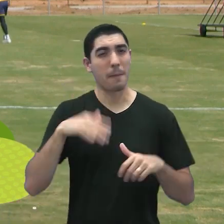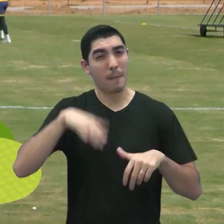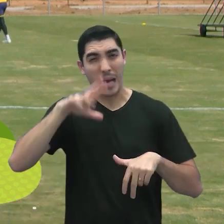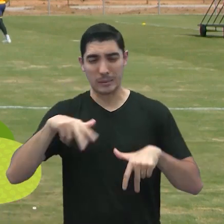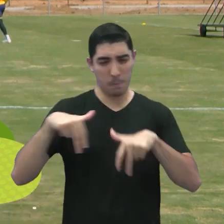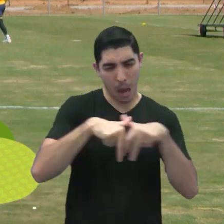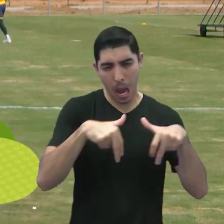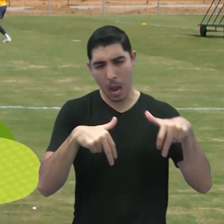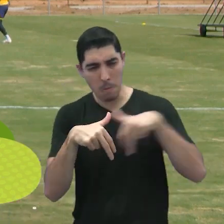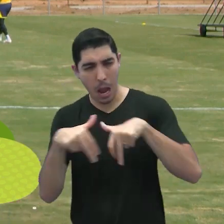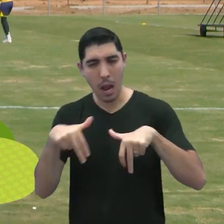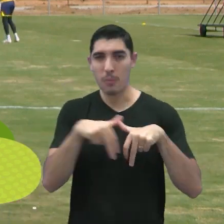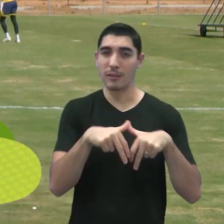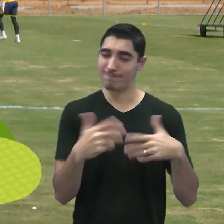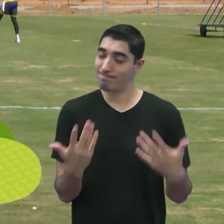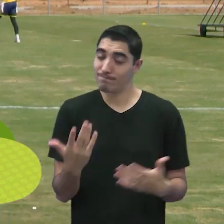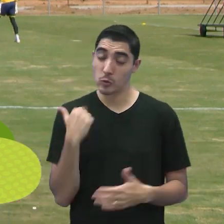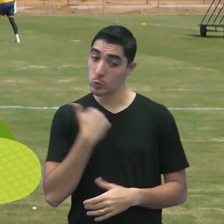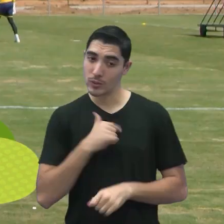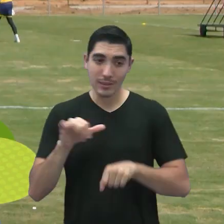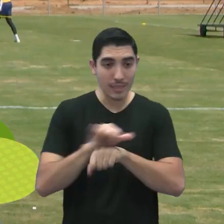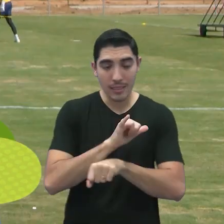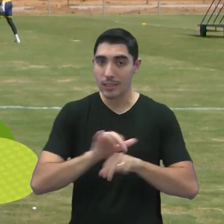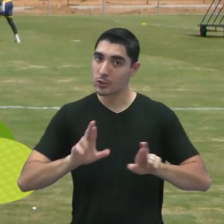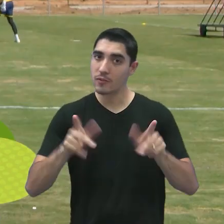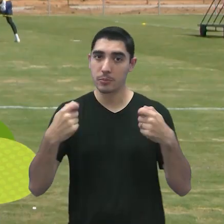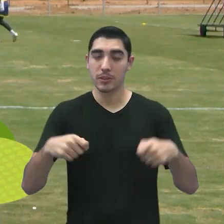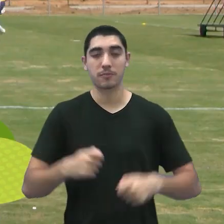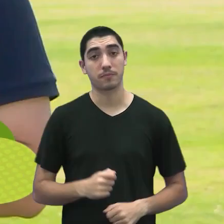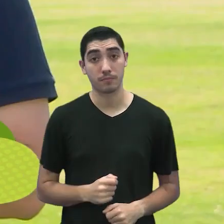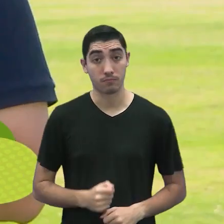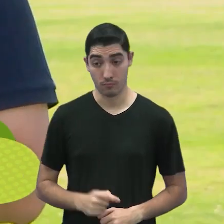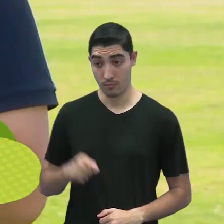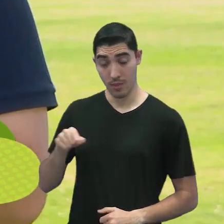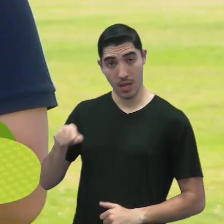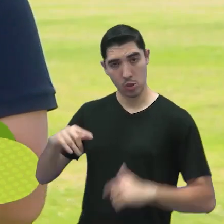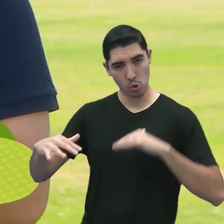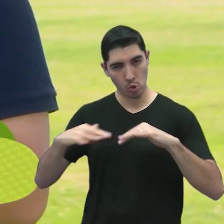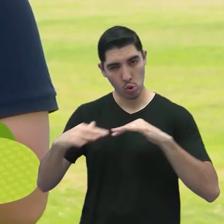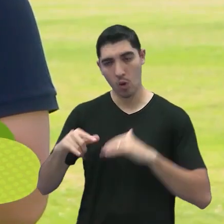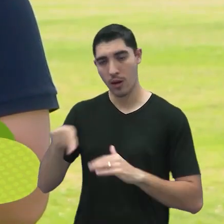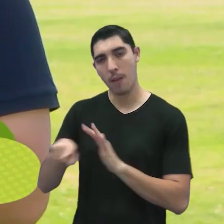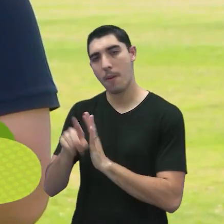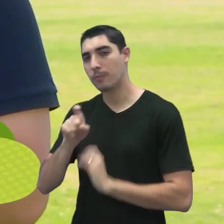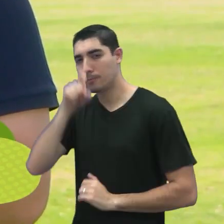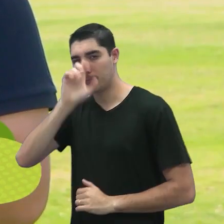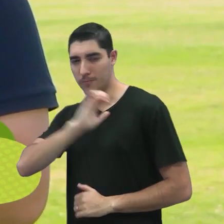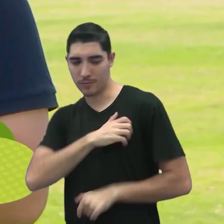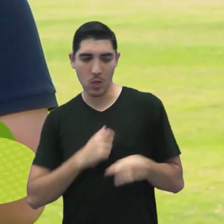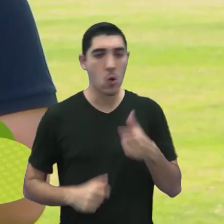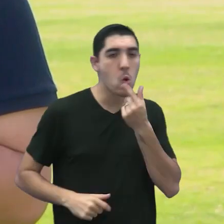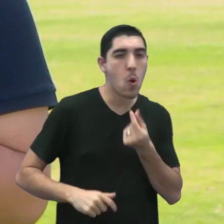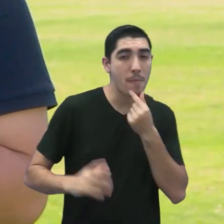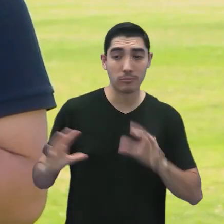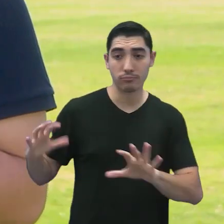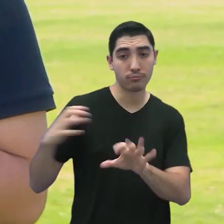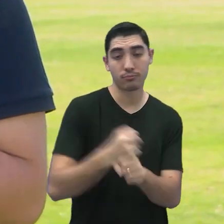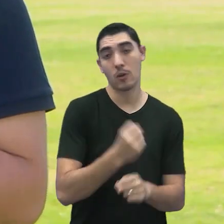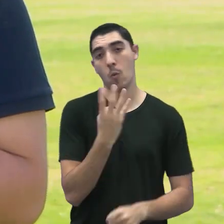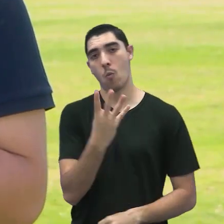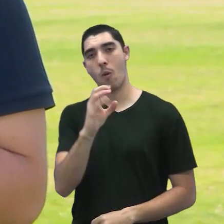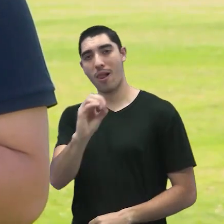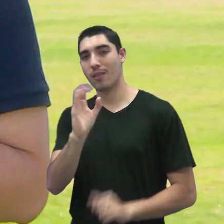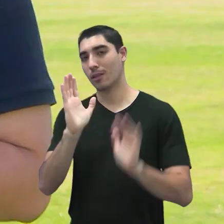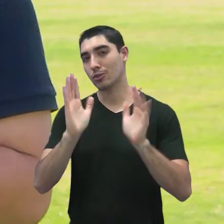de combate, de disputa. É isso, a gente vai ter que estar pronto para fazer esse tipo de jogo aí. O encontro entre São José e Comercial já aconteceu